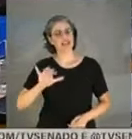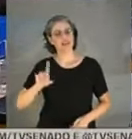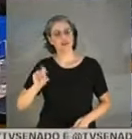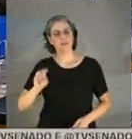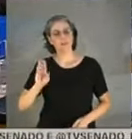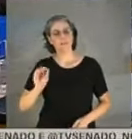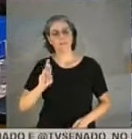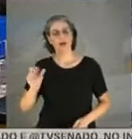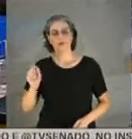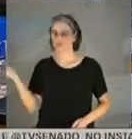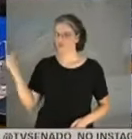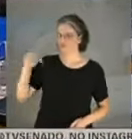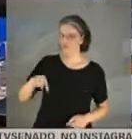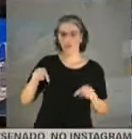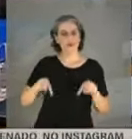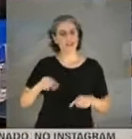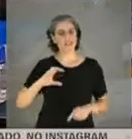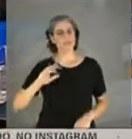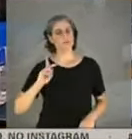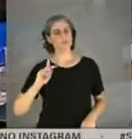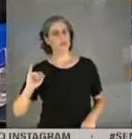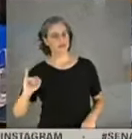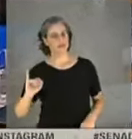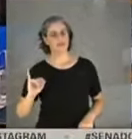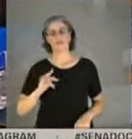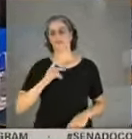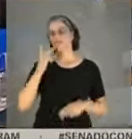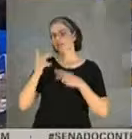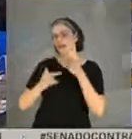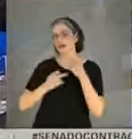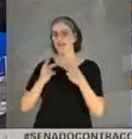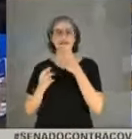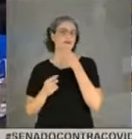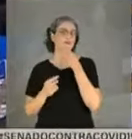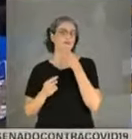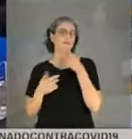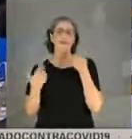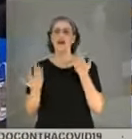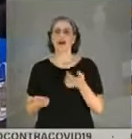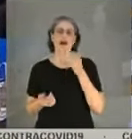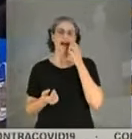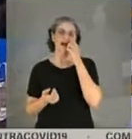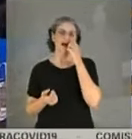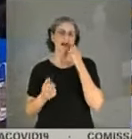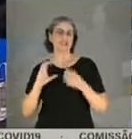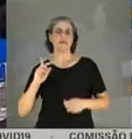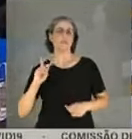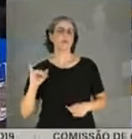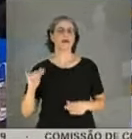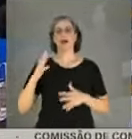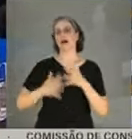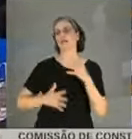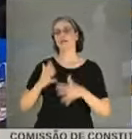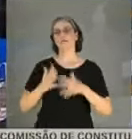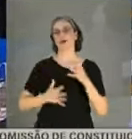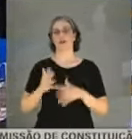esta comissão parlamentar de inquérito dizer que a CPI tinha atrapalhado a vinda de